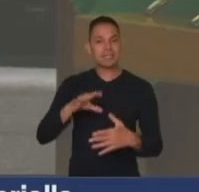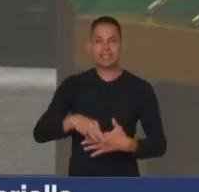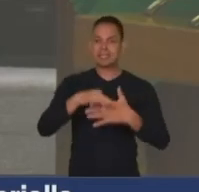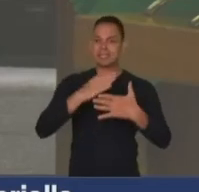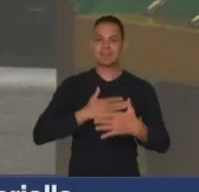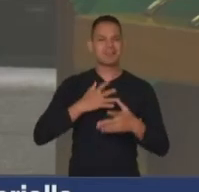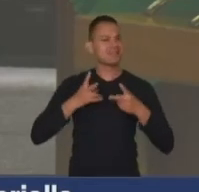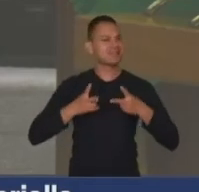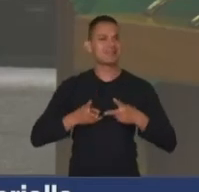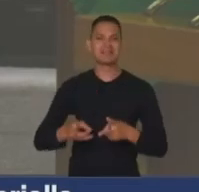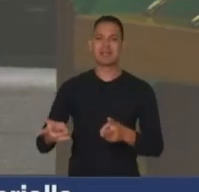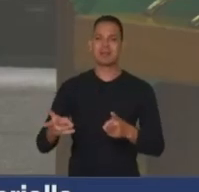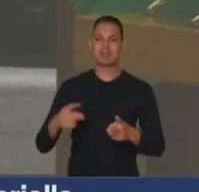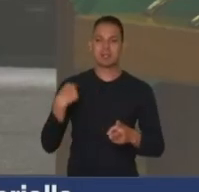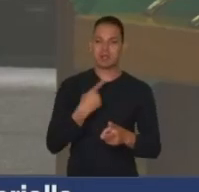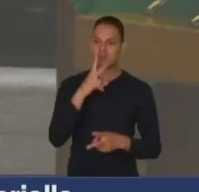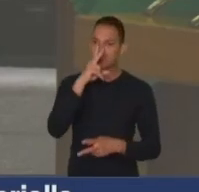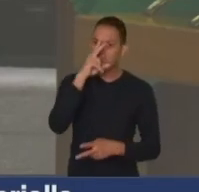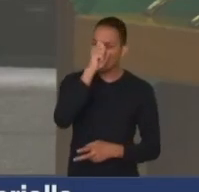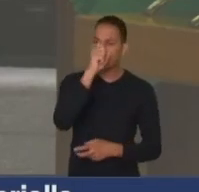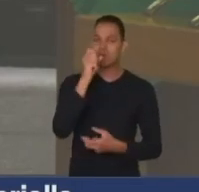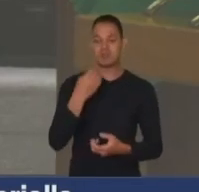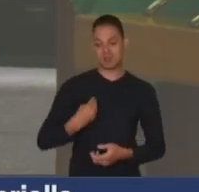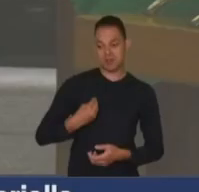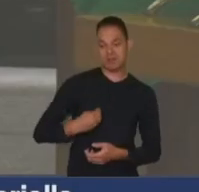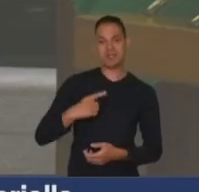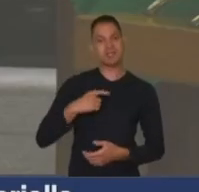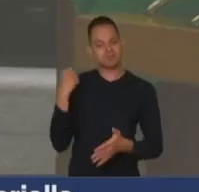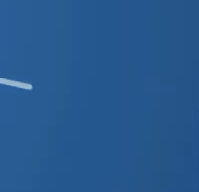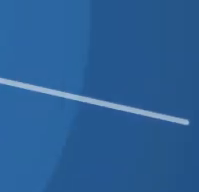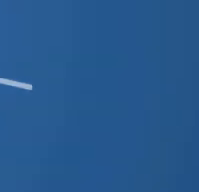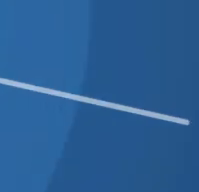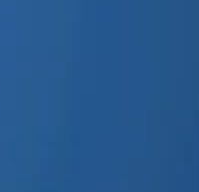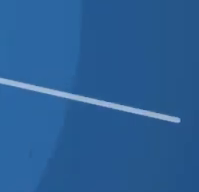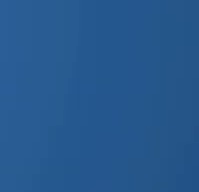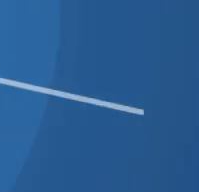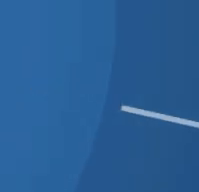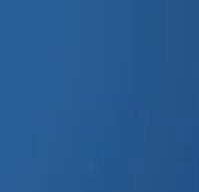sempre. Enquanto a gente tiver forças e sangue nas veias, a gente vai lutar para manter a memória e o legado dela.